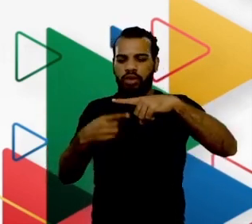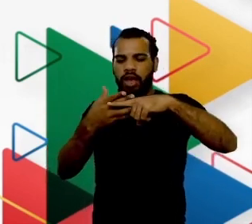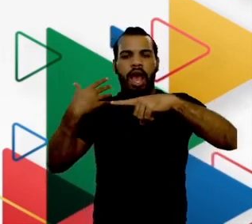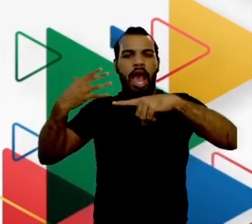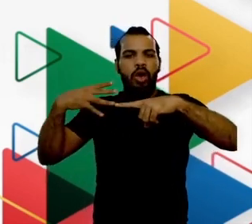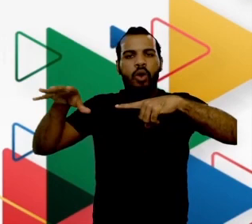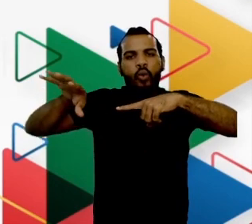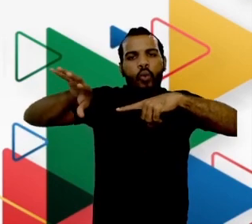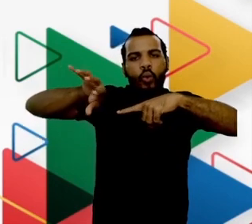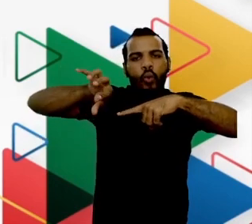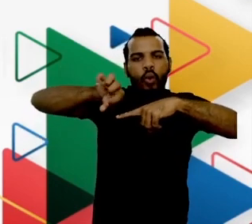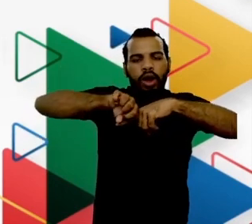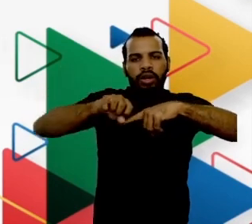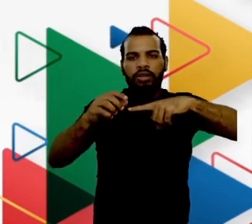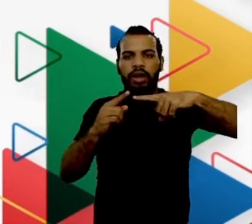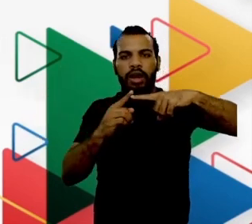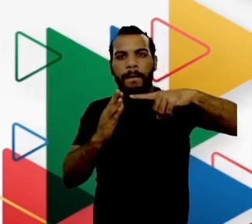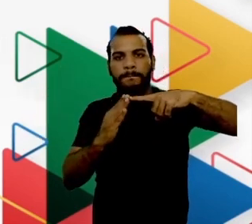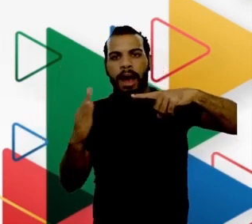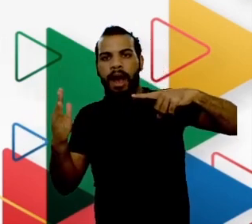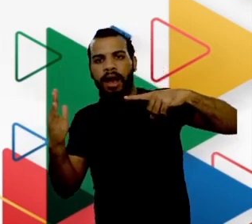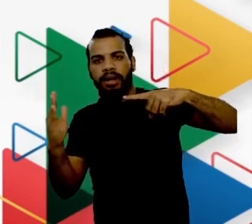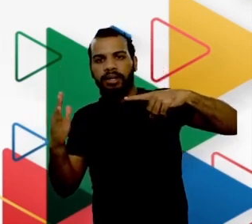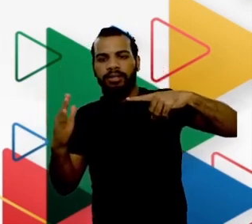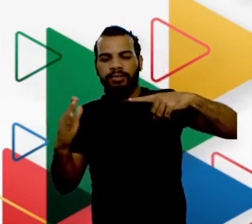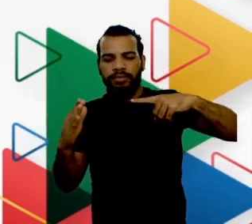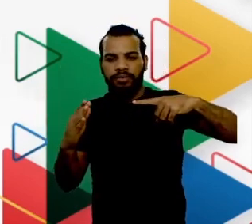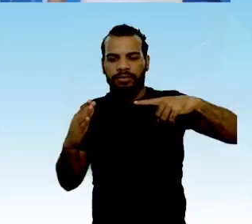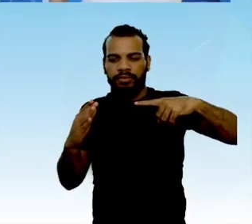seu comprimento final é